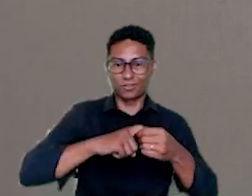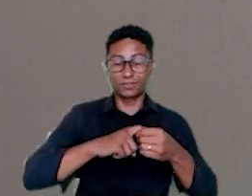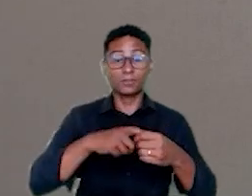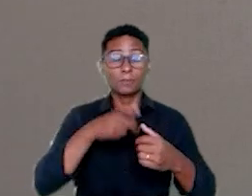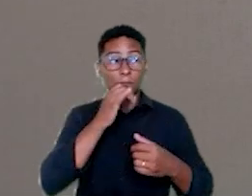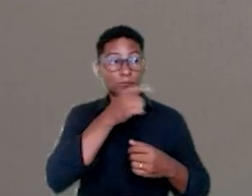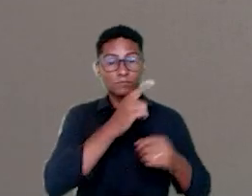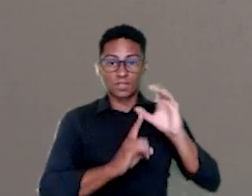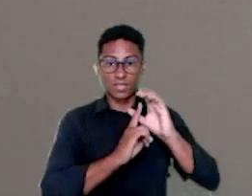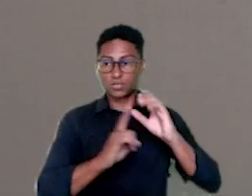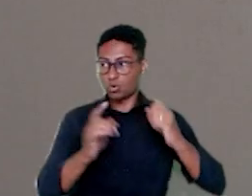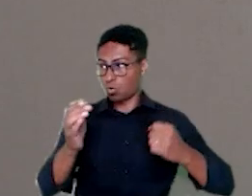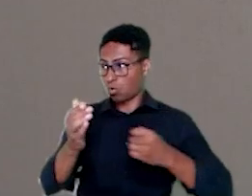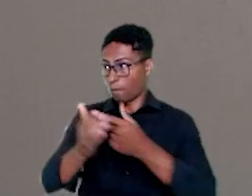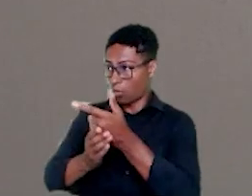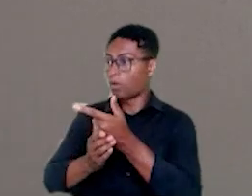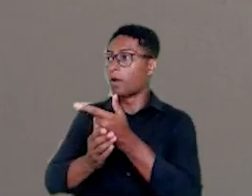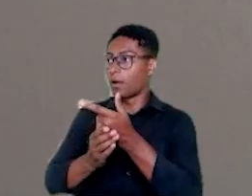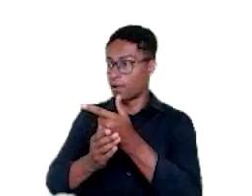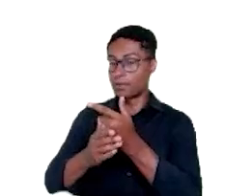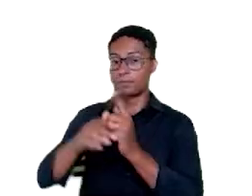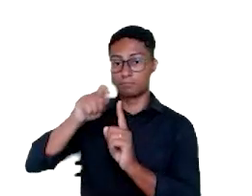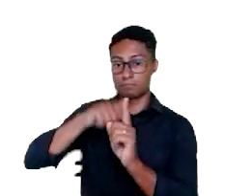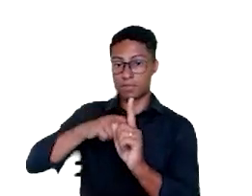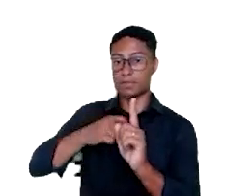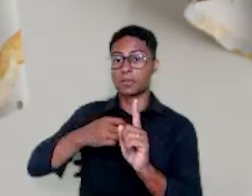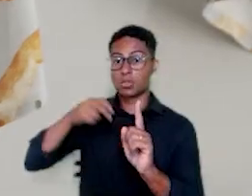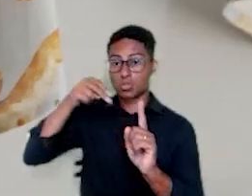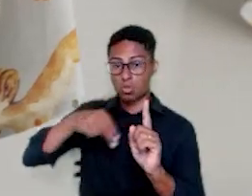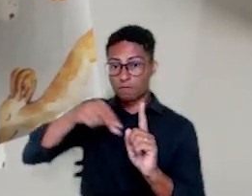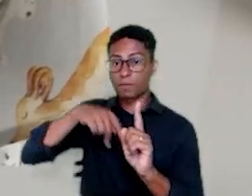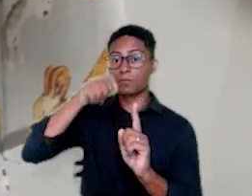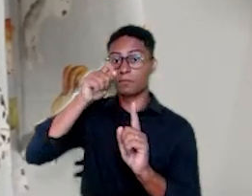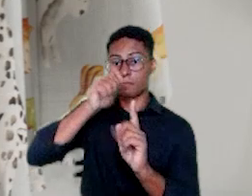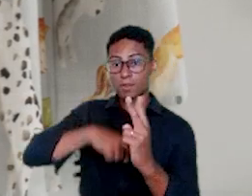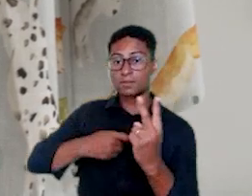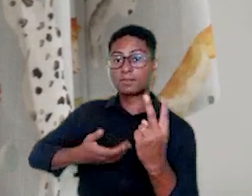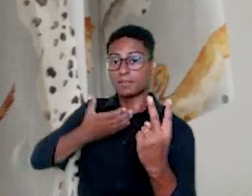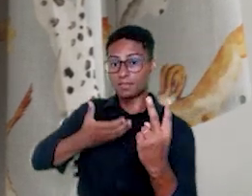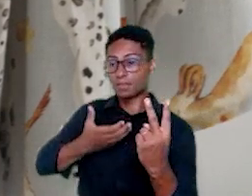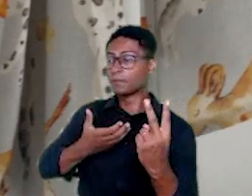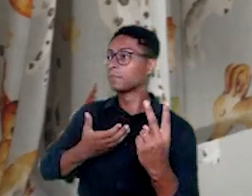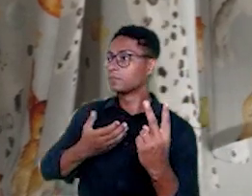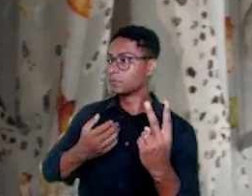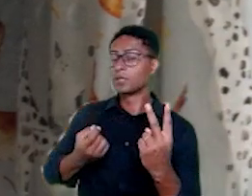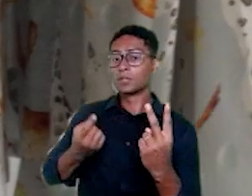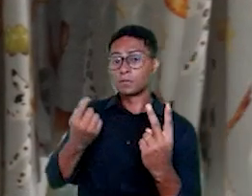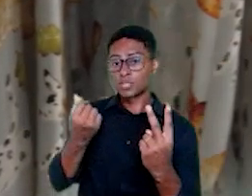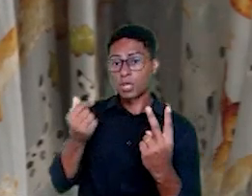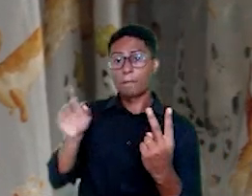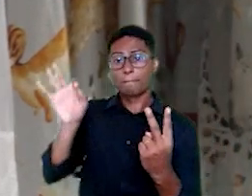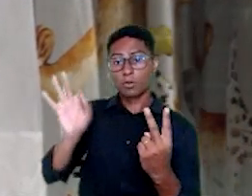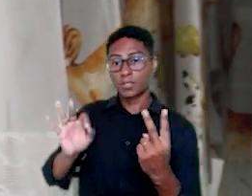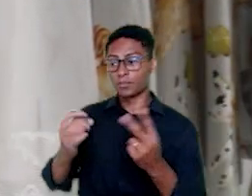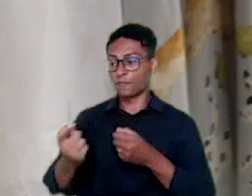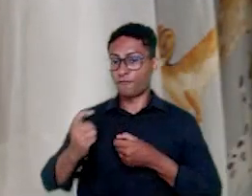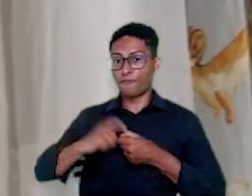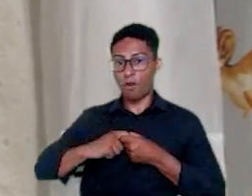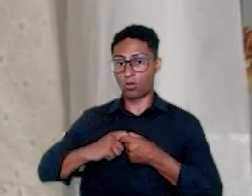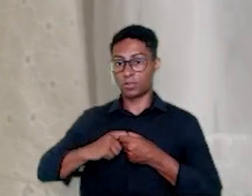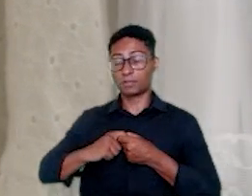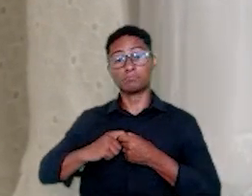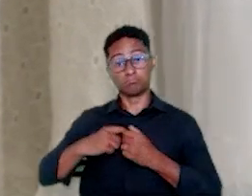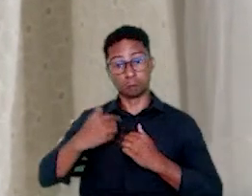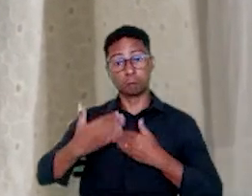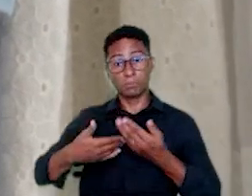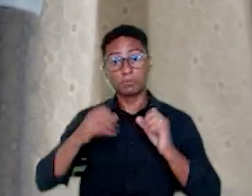para eles voltarem. E esperamos que isso possa aumentar ali no nosso faturamento de janeiro, até fevereiro, quem sabe.